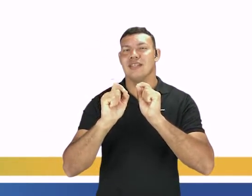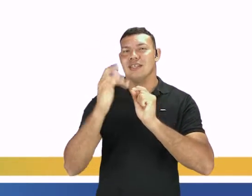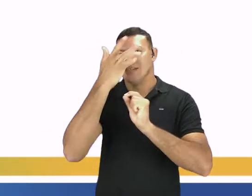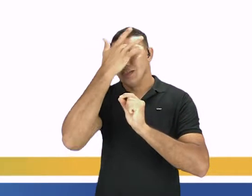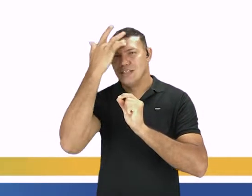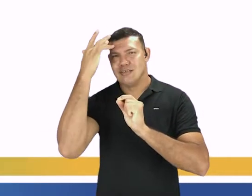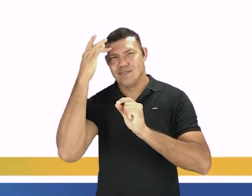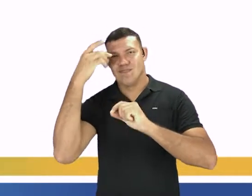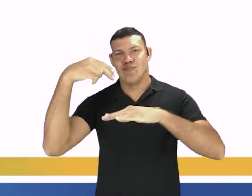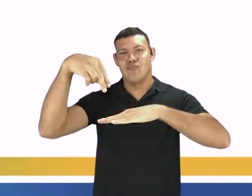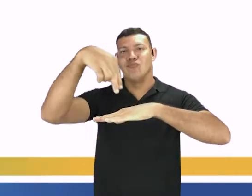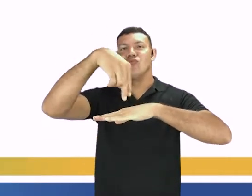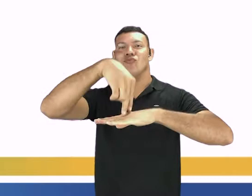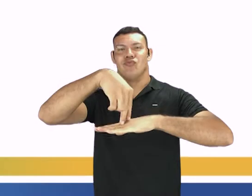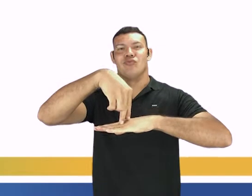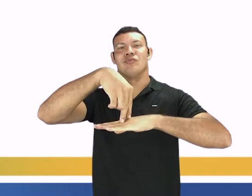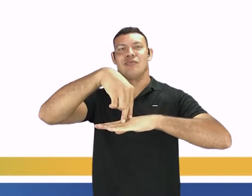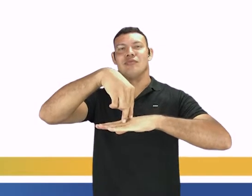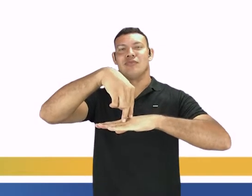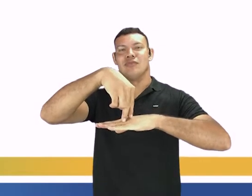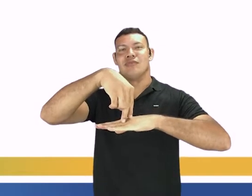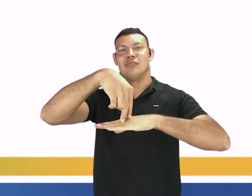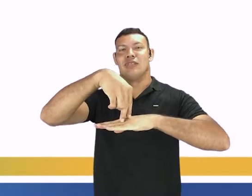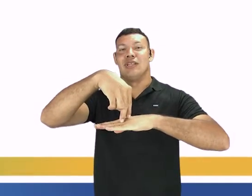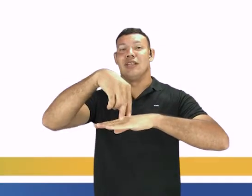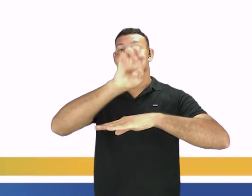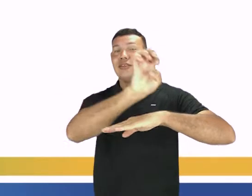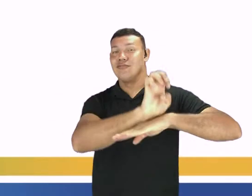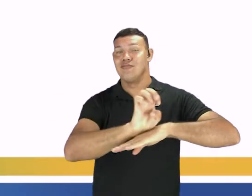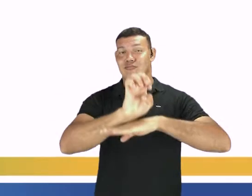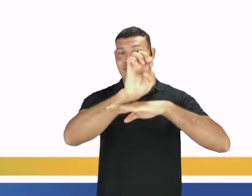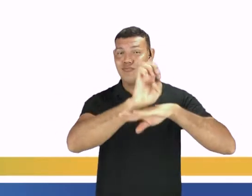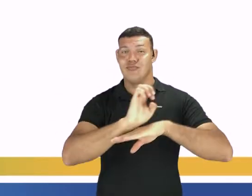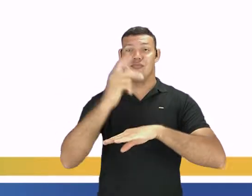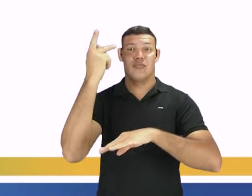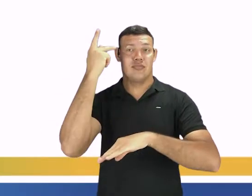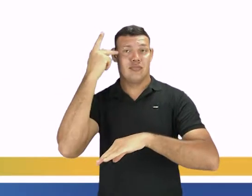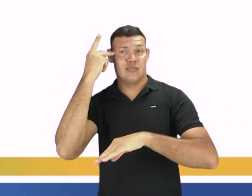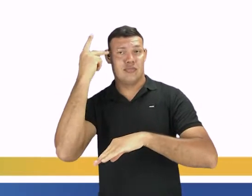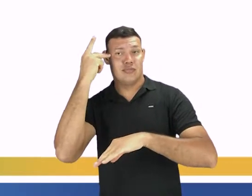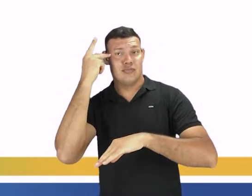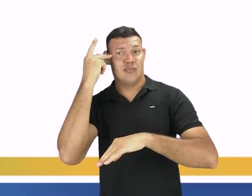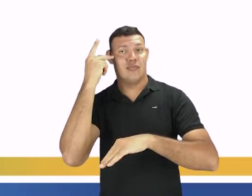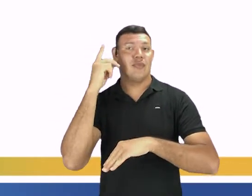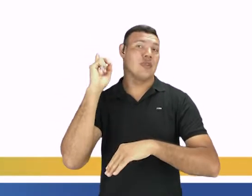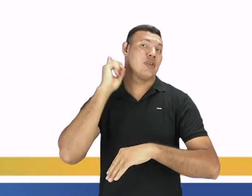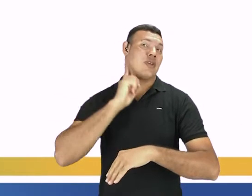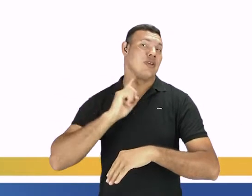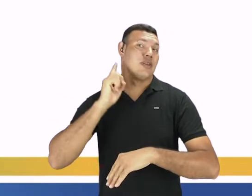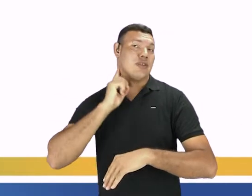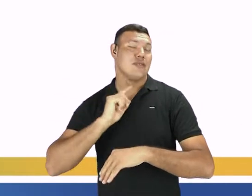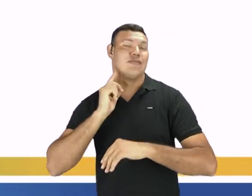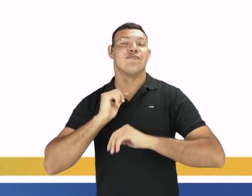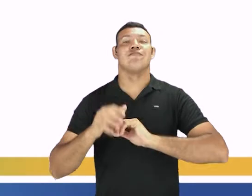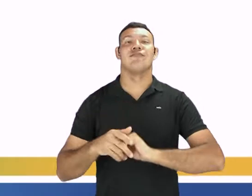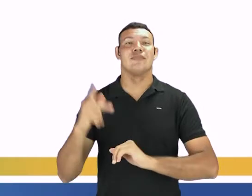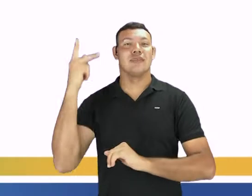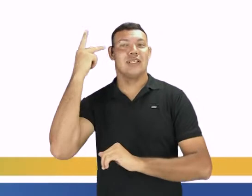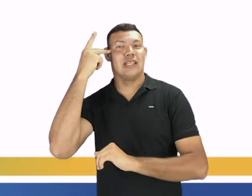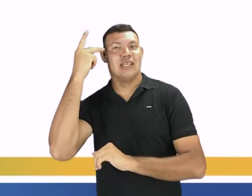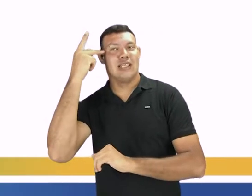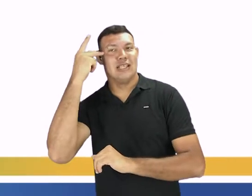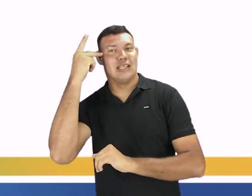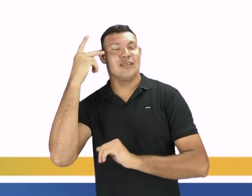estão lá em cima, dois estados, né? São Paulo e Minas Gerais. E aí São Paulo